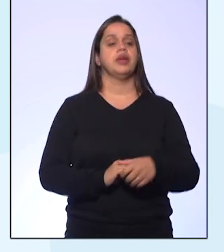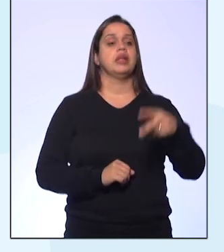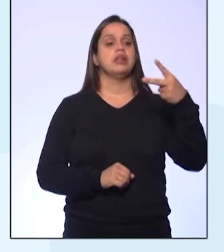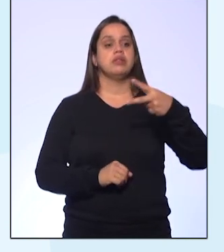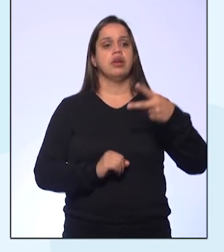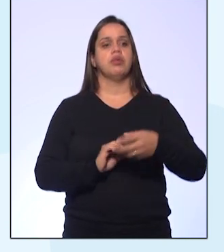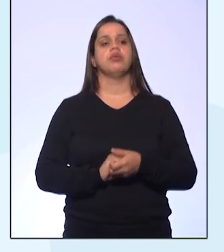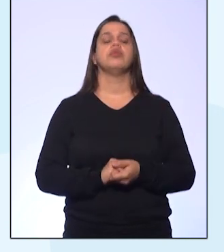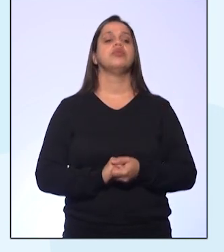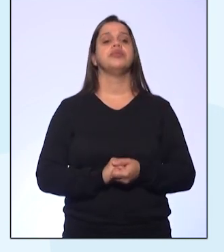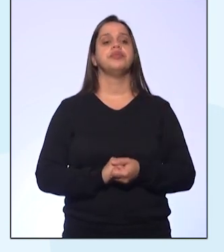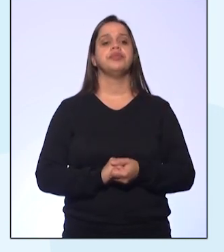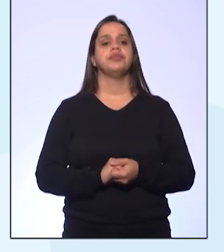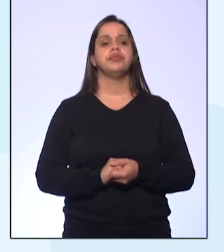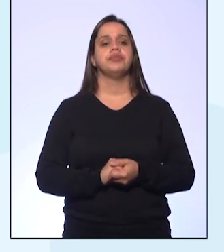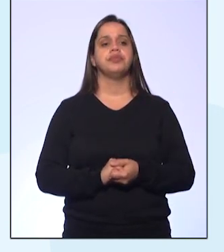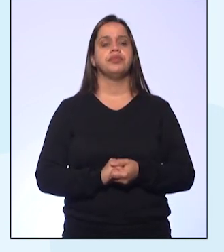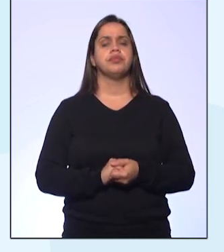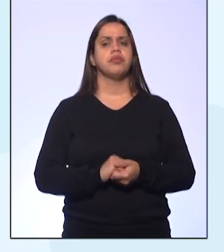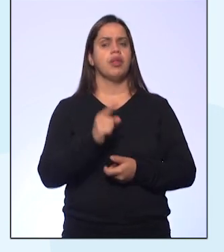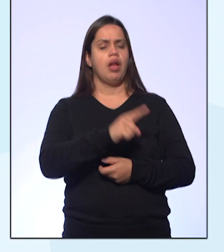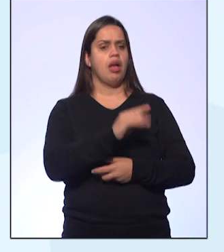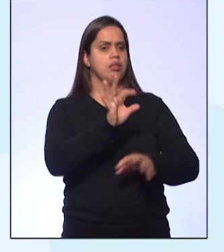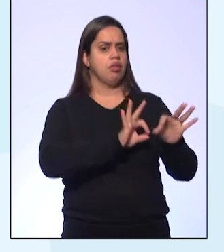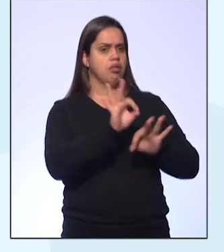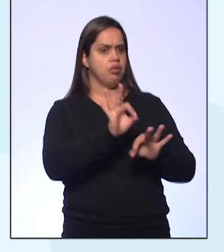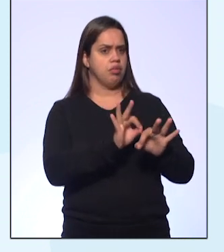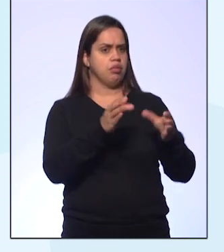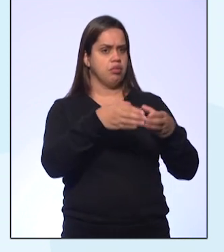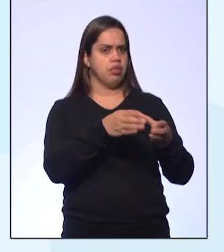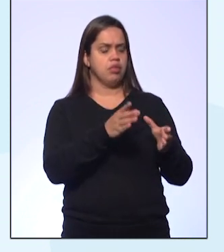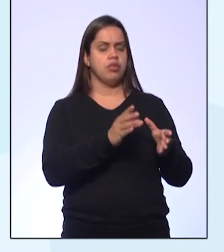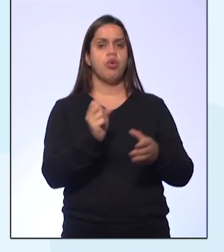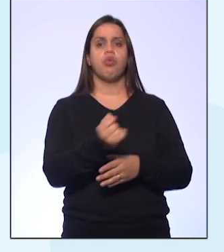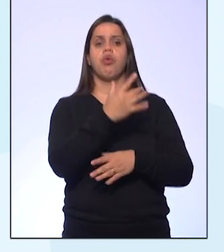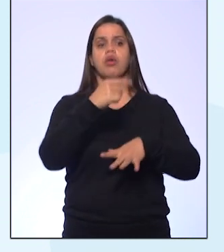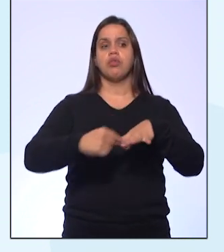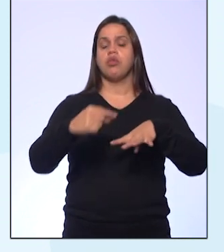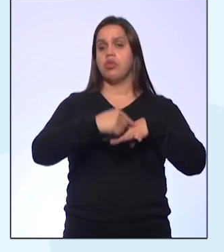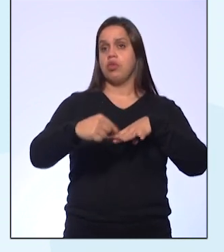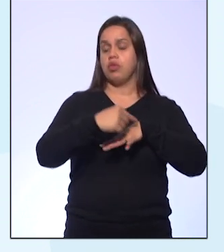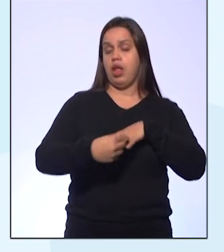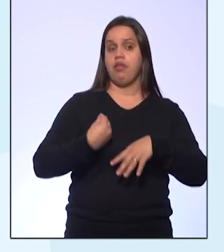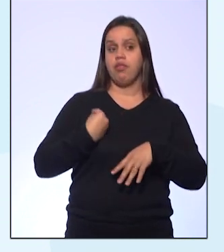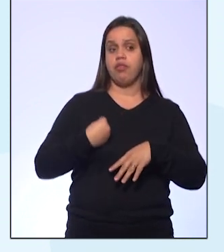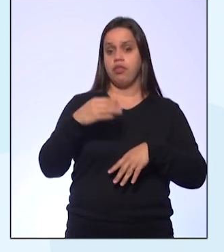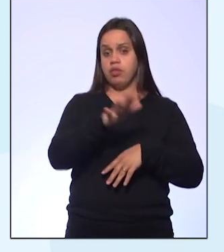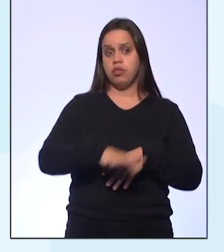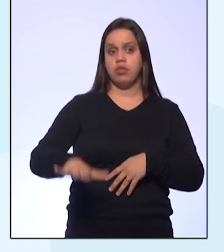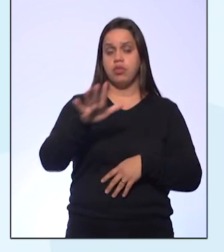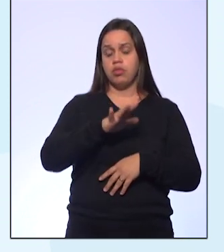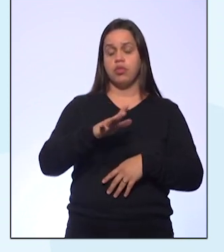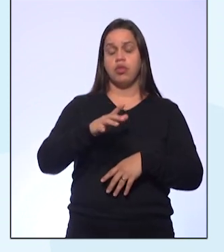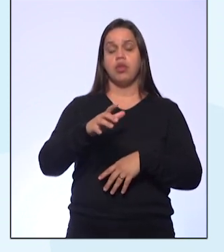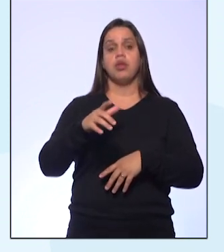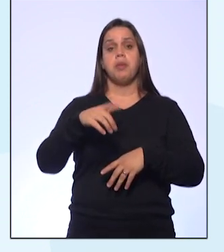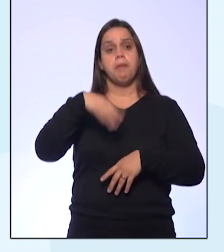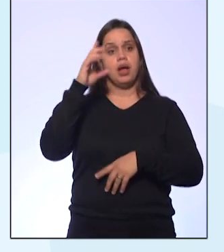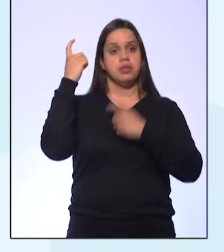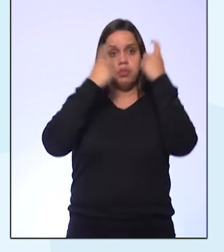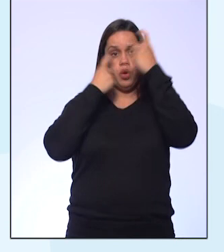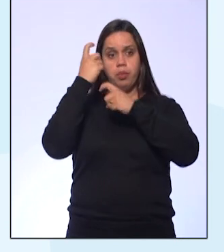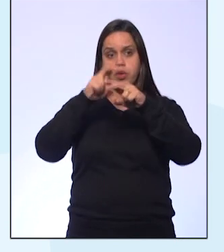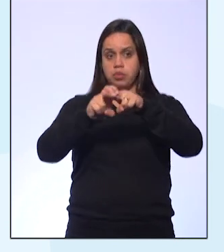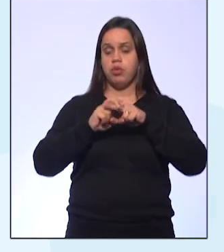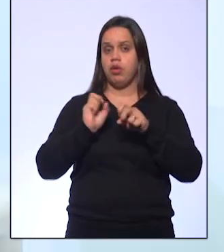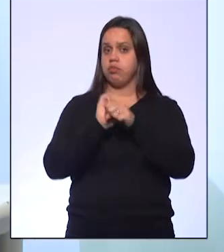questão. Segundo essa organização, quais continentes estavam em situação mais preocupante com relação à